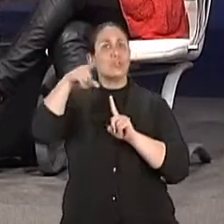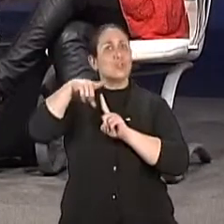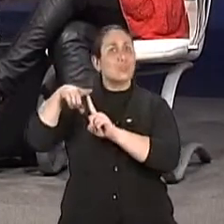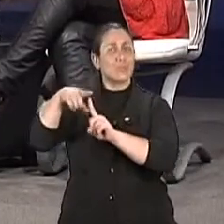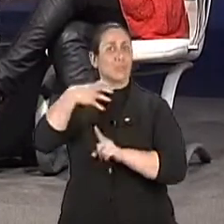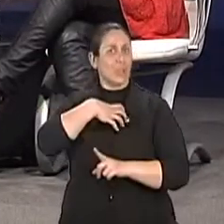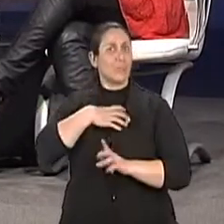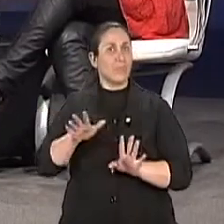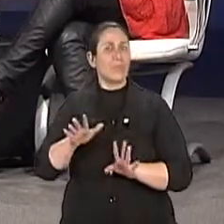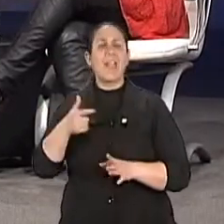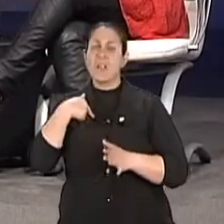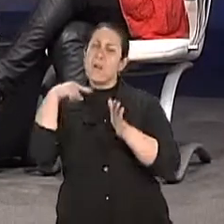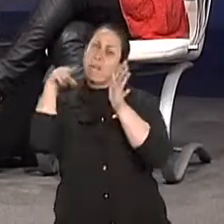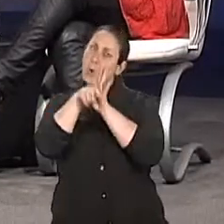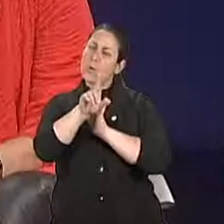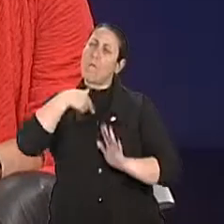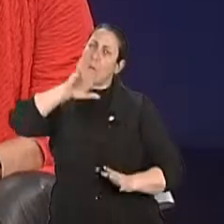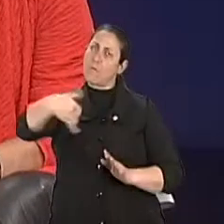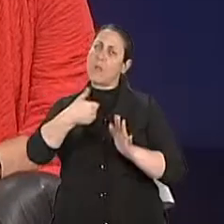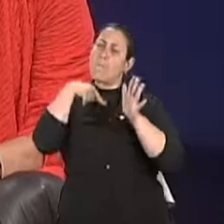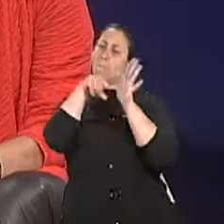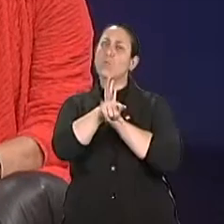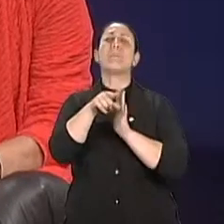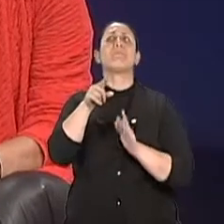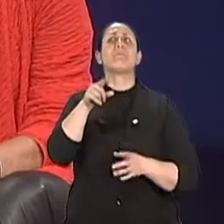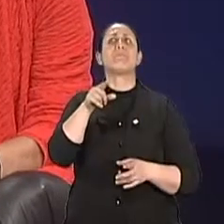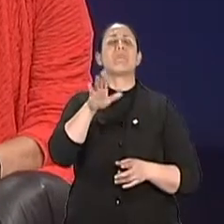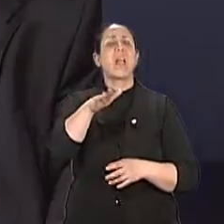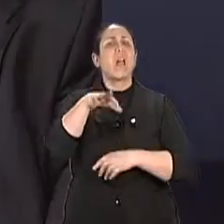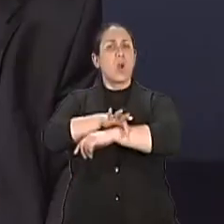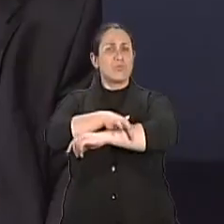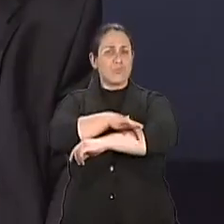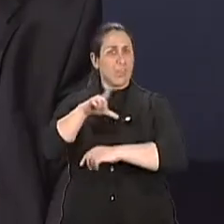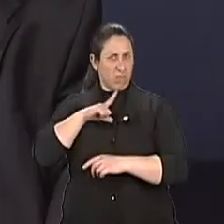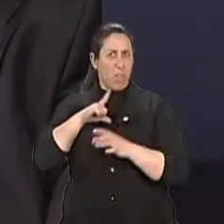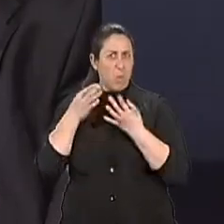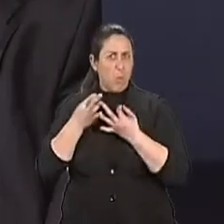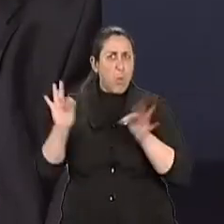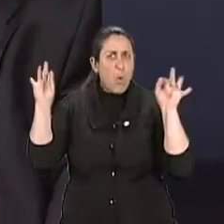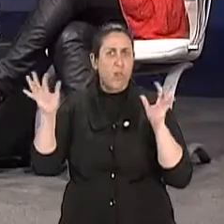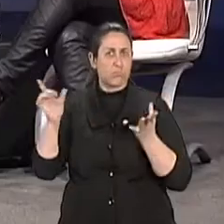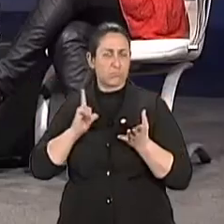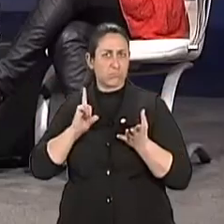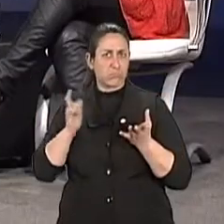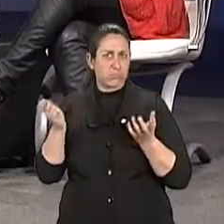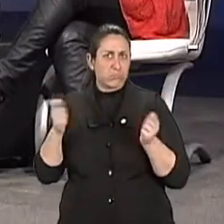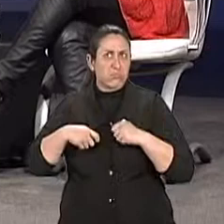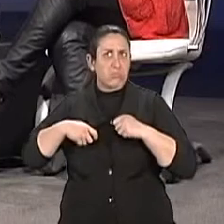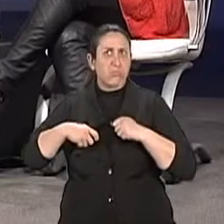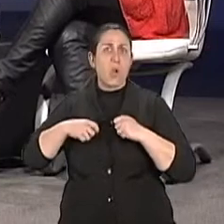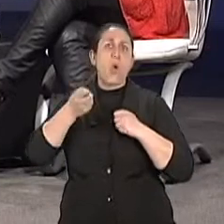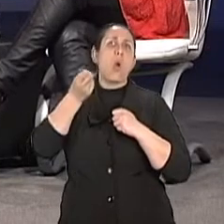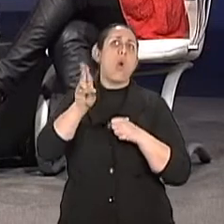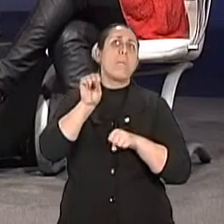eu vou fazer uma pergunta que me pediram para fazer. Osteoporose tem cura? Quem está com osteoporose pode curar? Ou pode